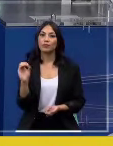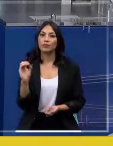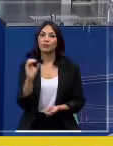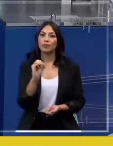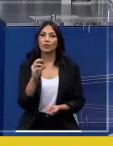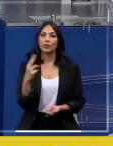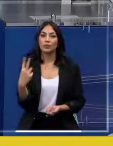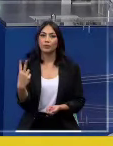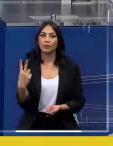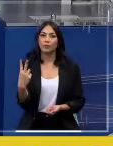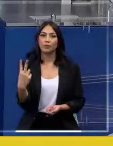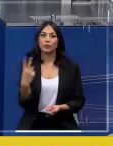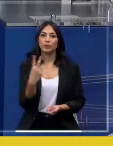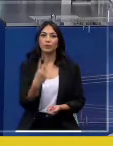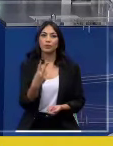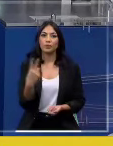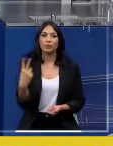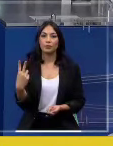2930